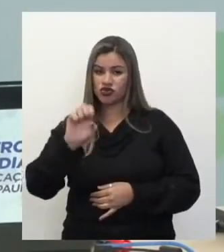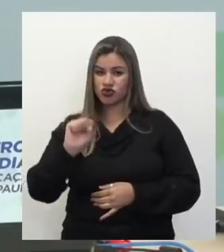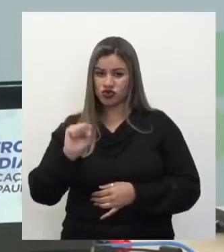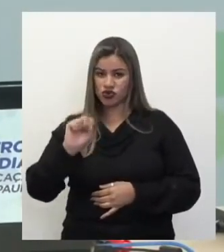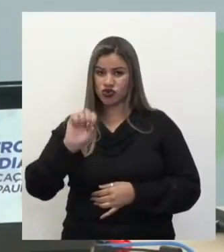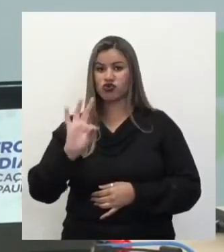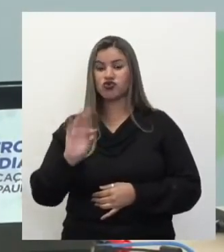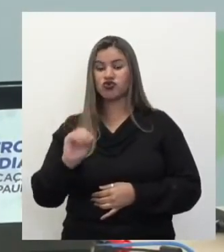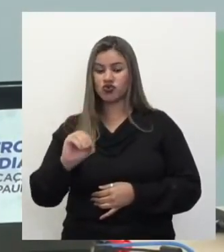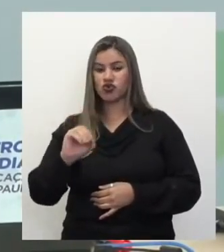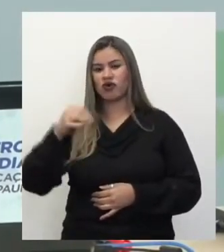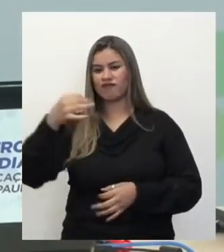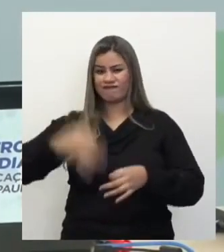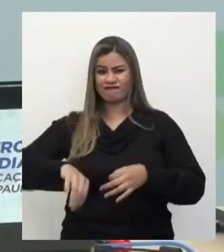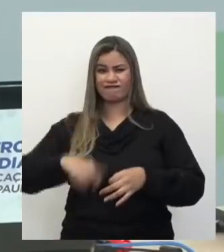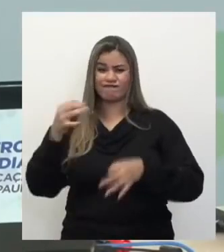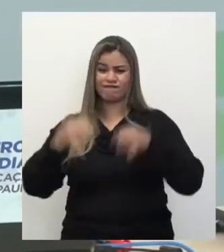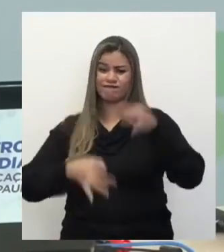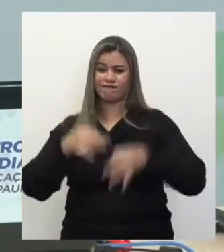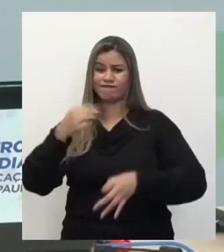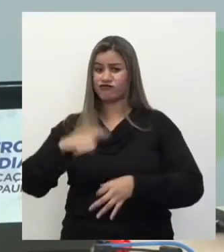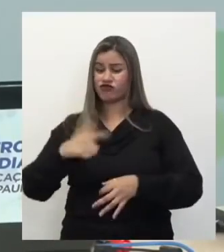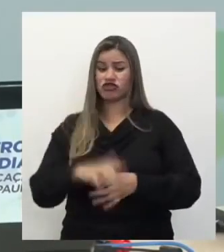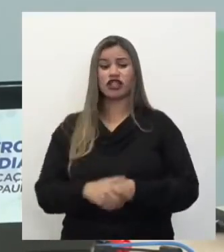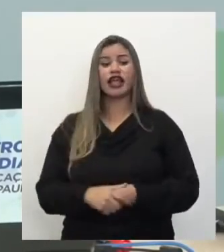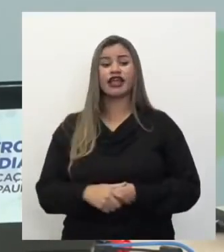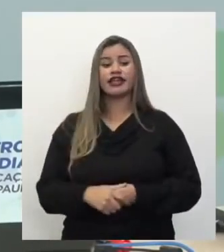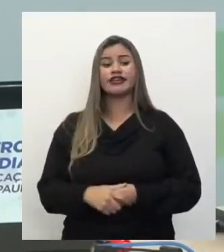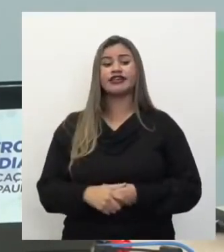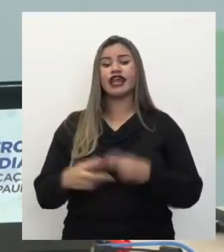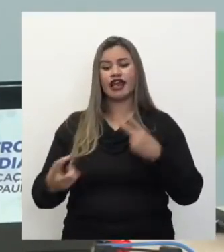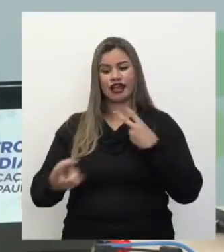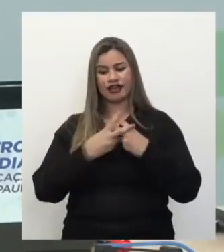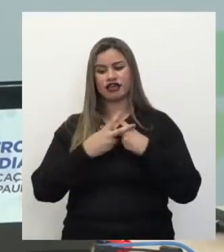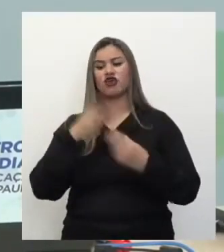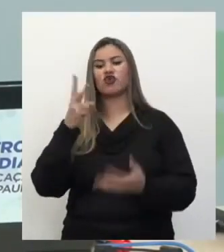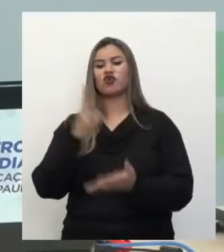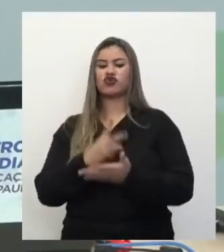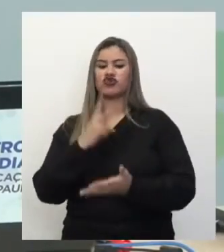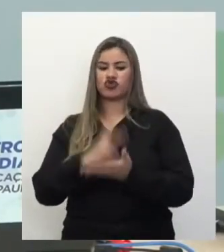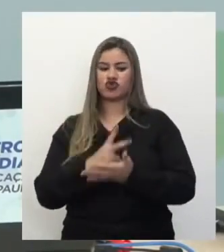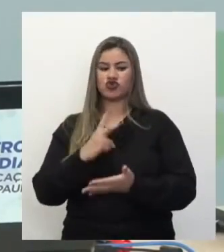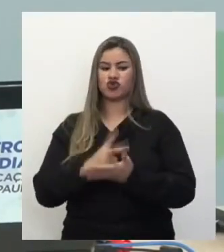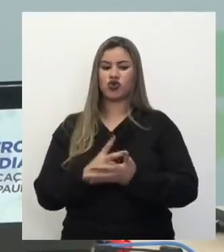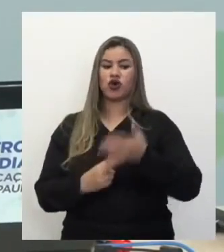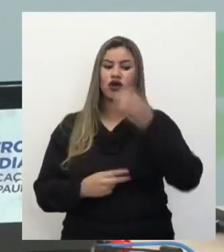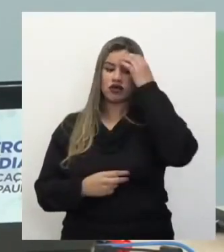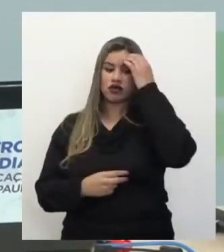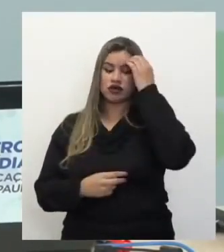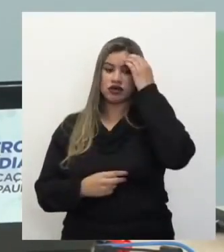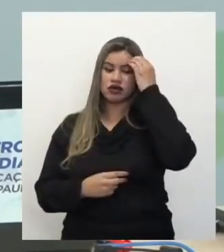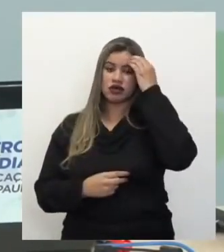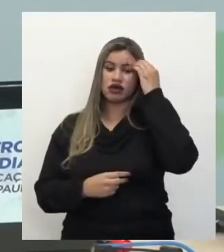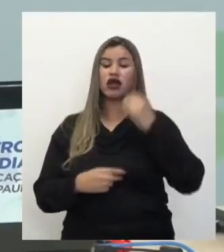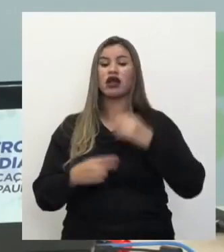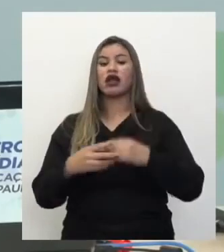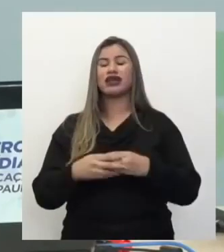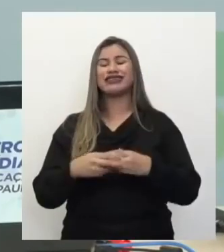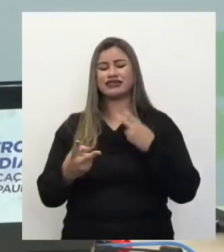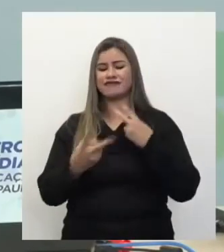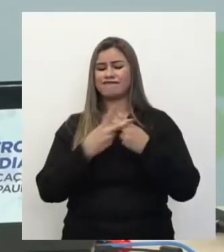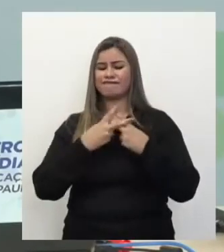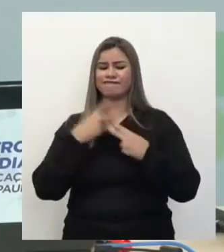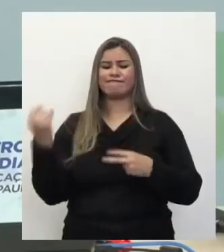essa tag vem à tona. E vários vídeos no YouTube que eu assisti falando a importância dessa hashtag,